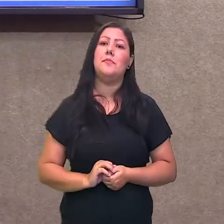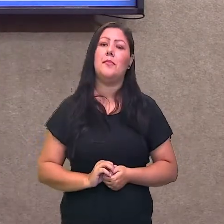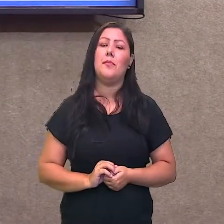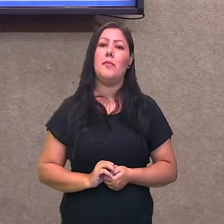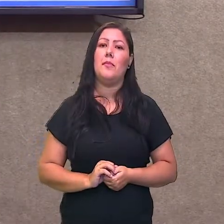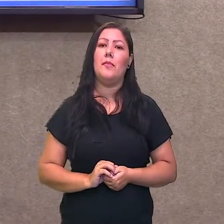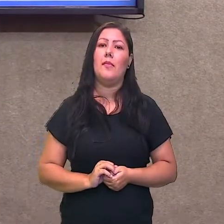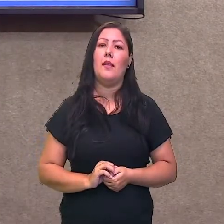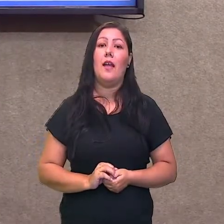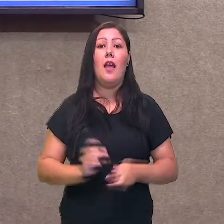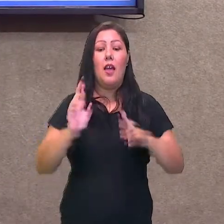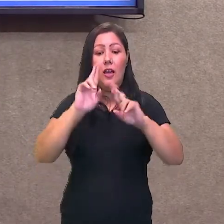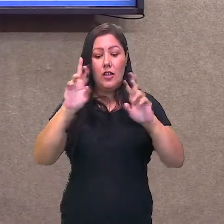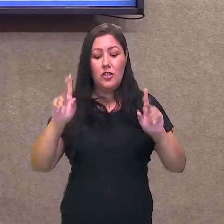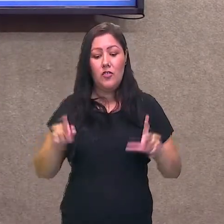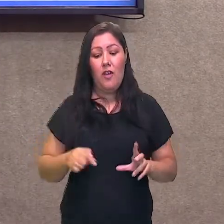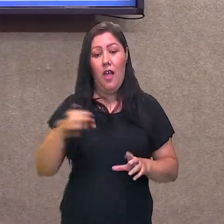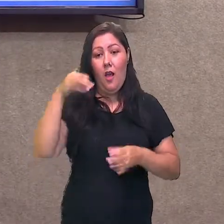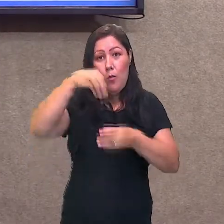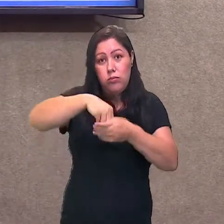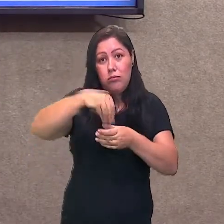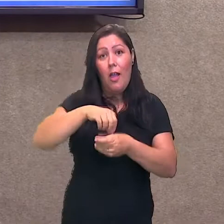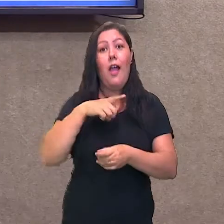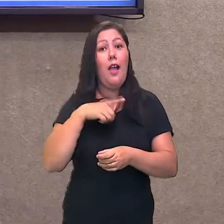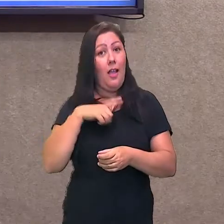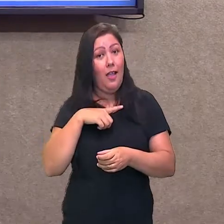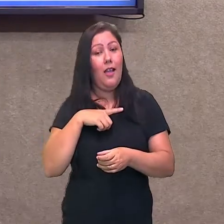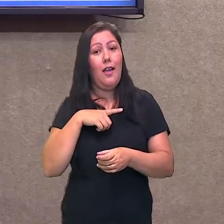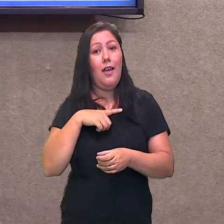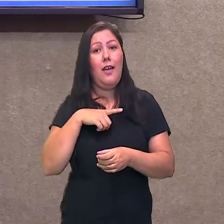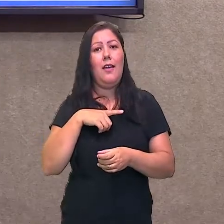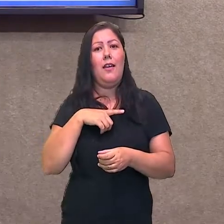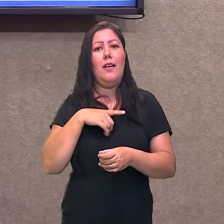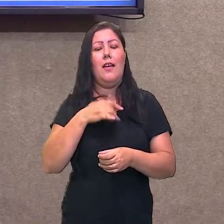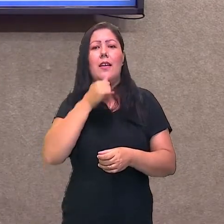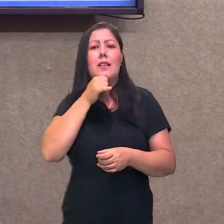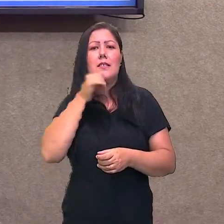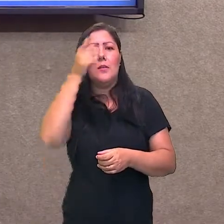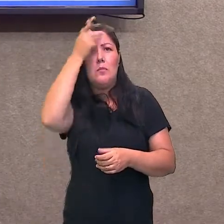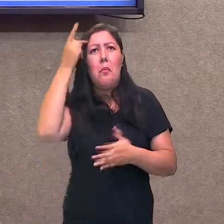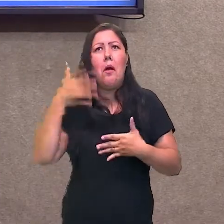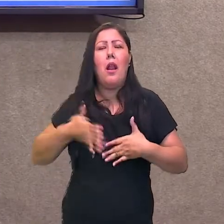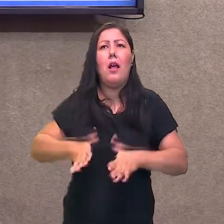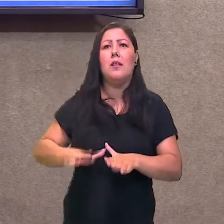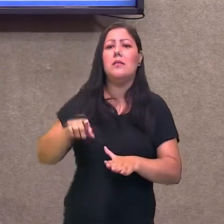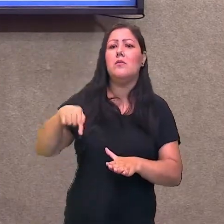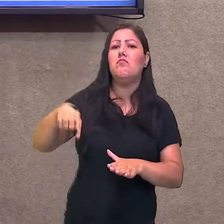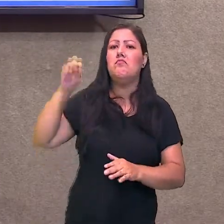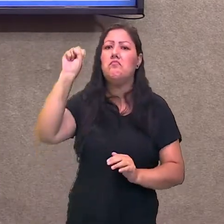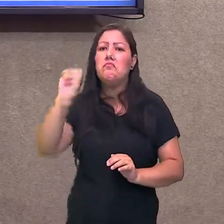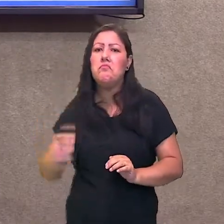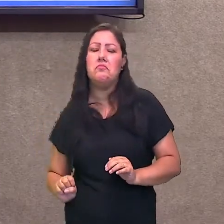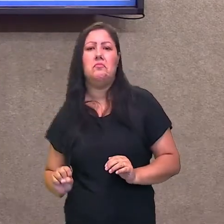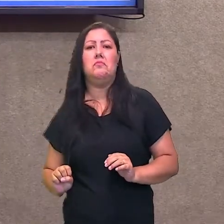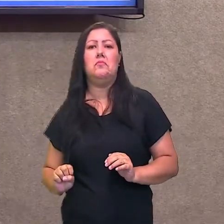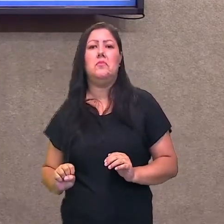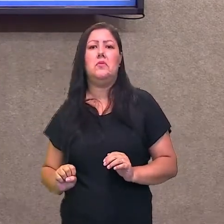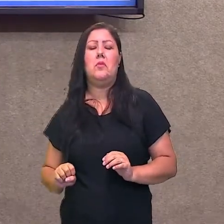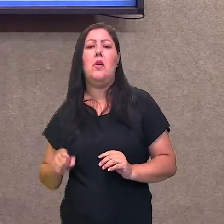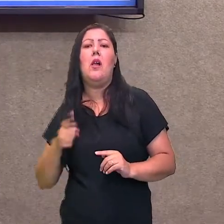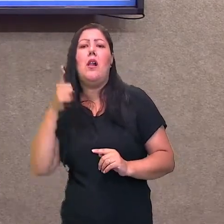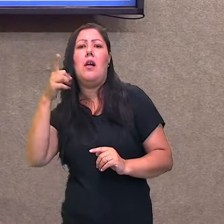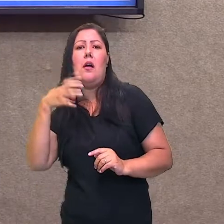do Sul, um paulista, mineiro, carioca, baiano, e